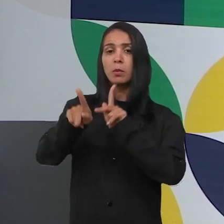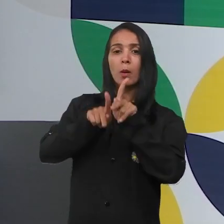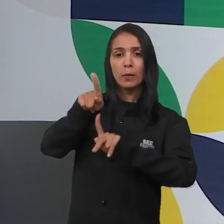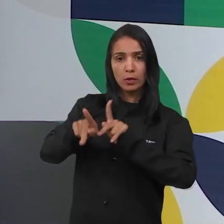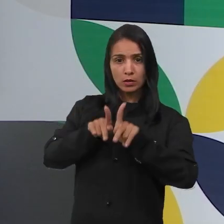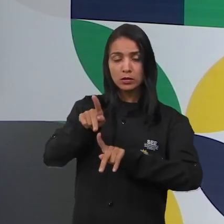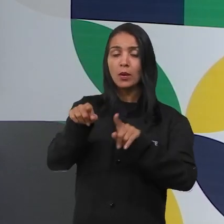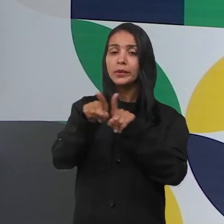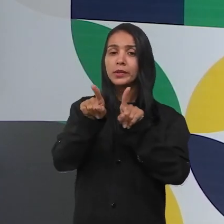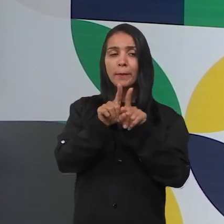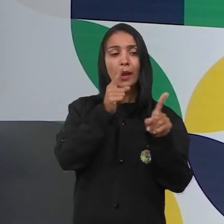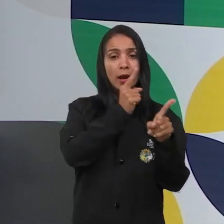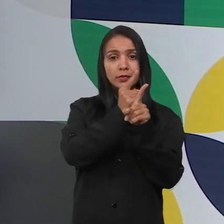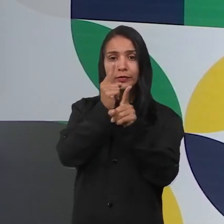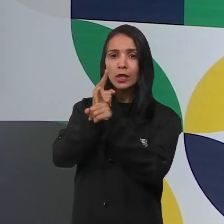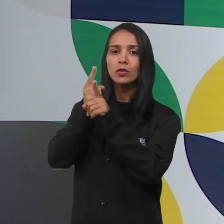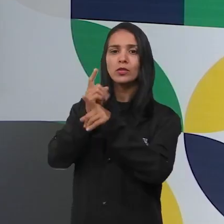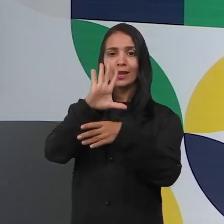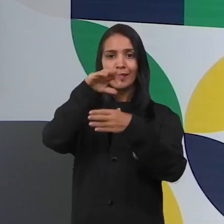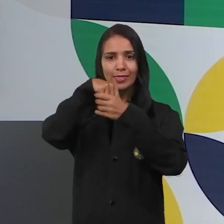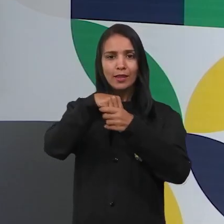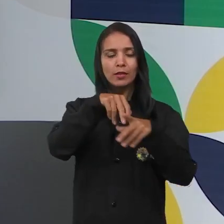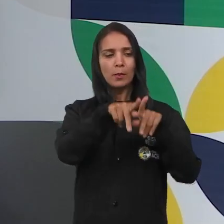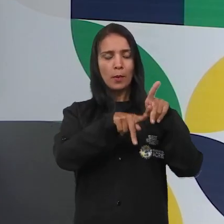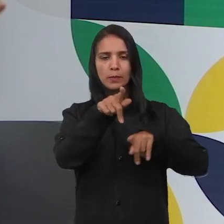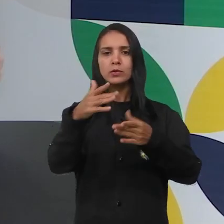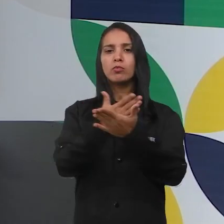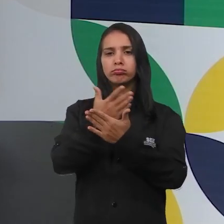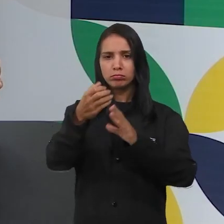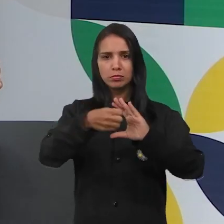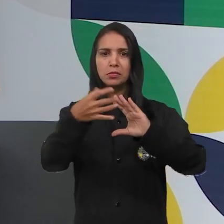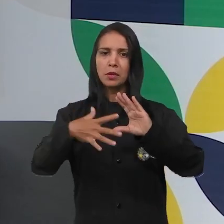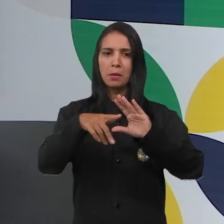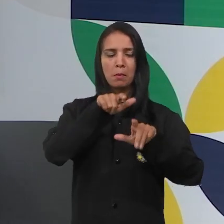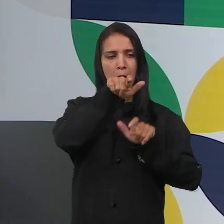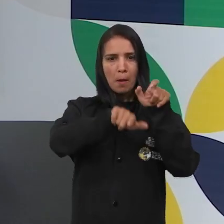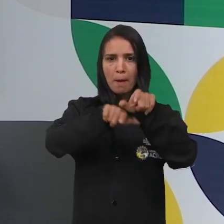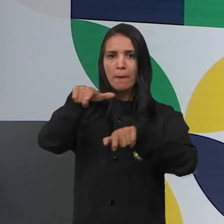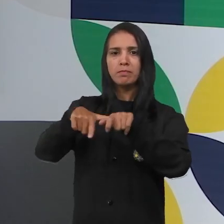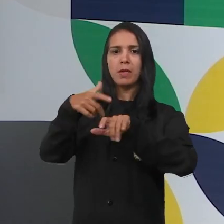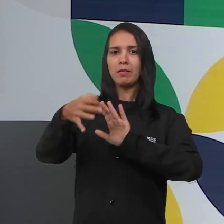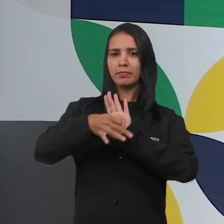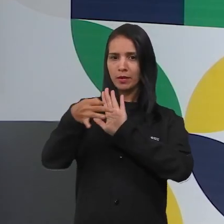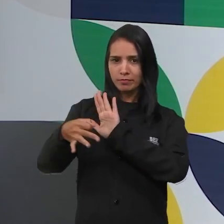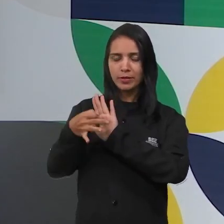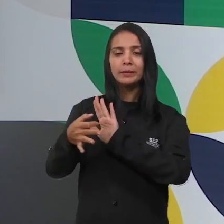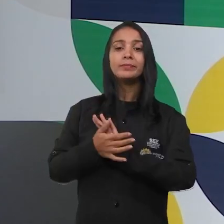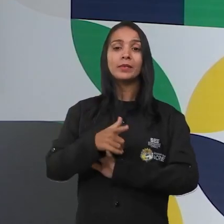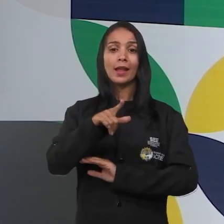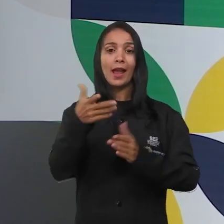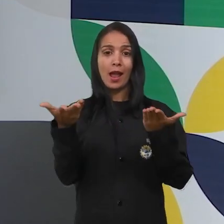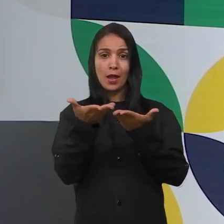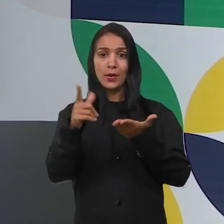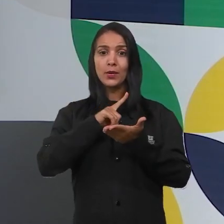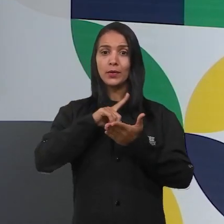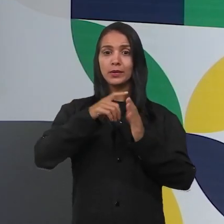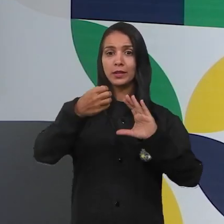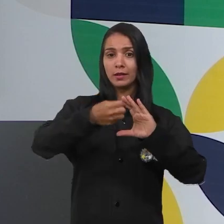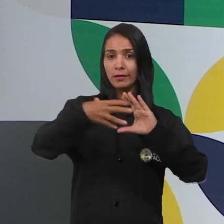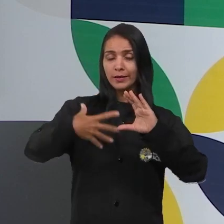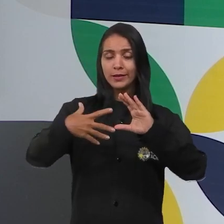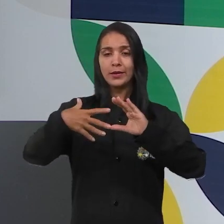vai identificar dentro dessa população algumas características. E aqui nós temos a caracterização da